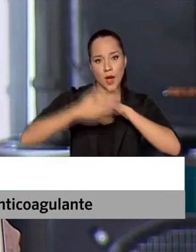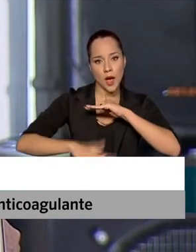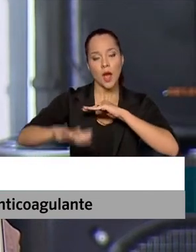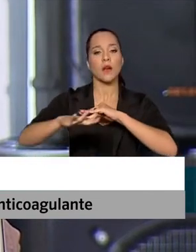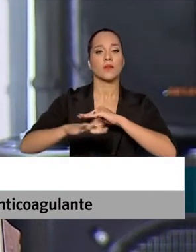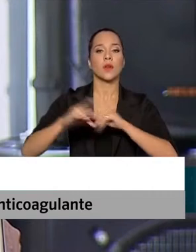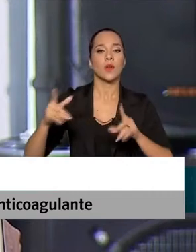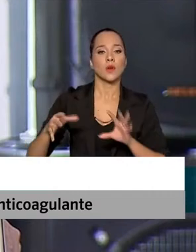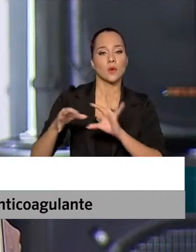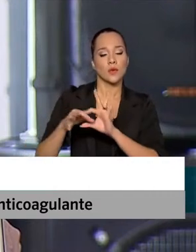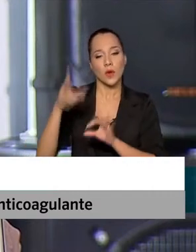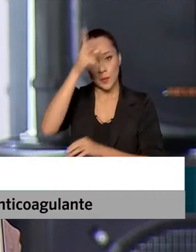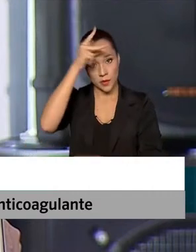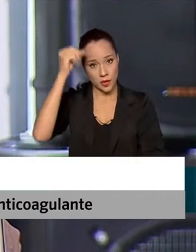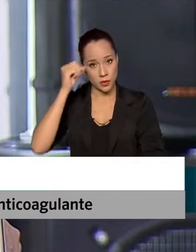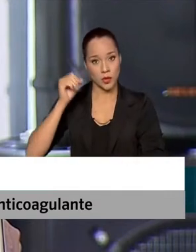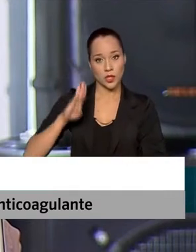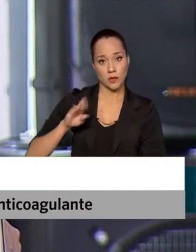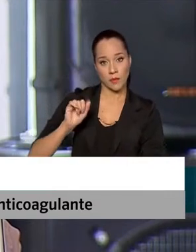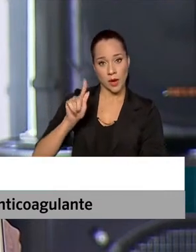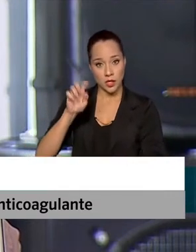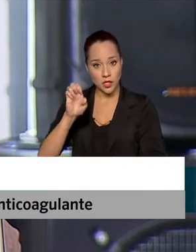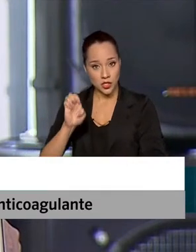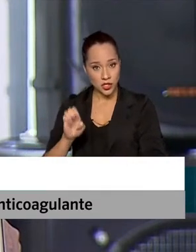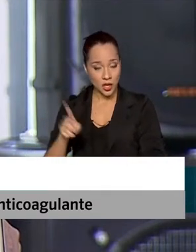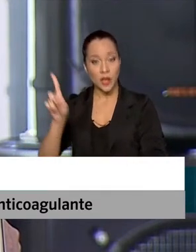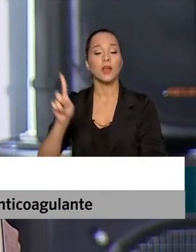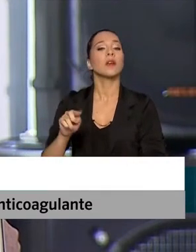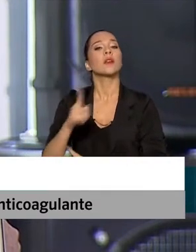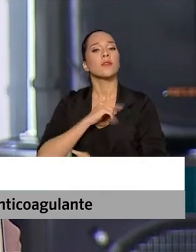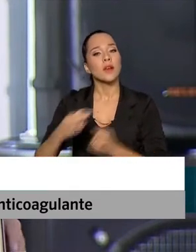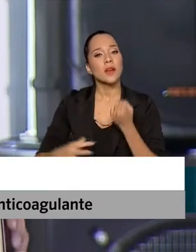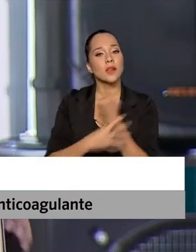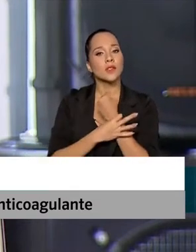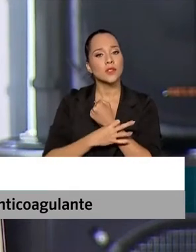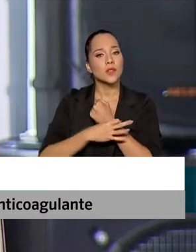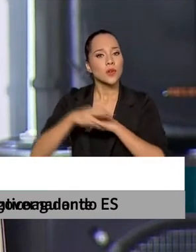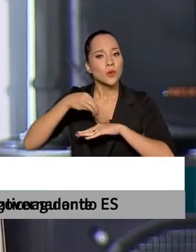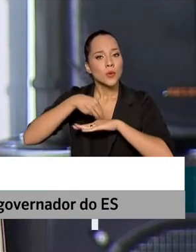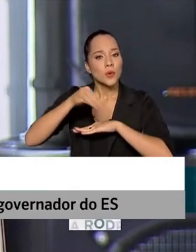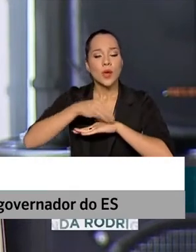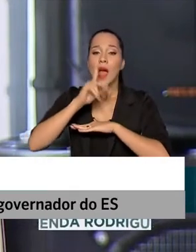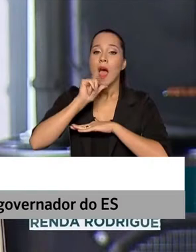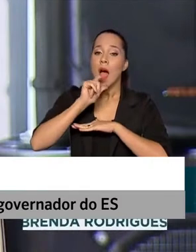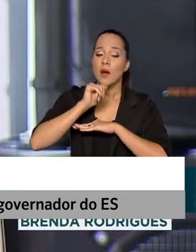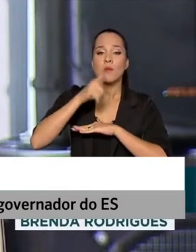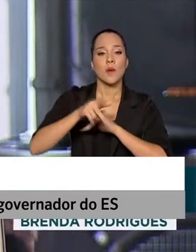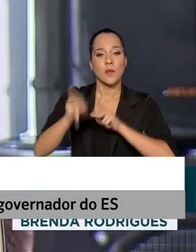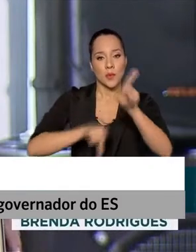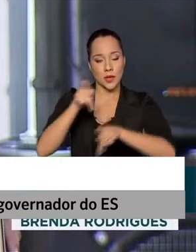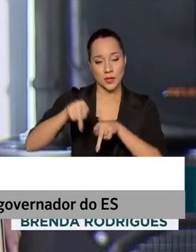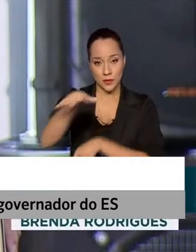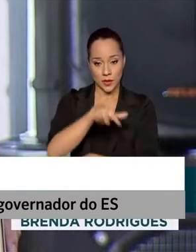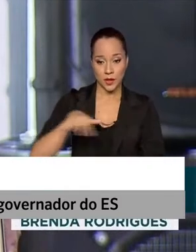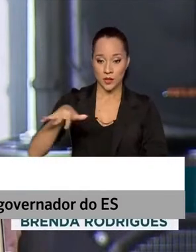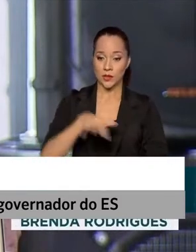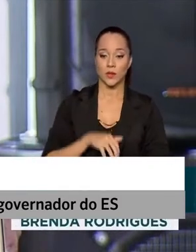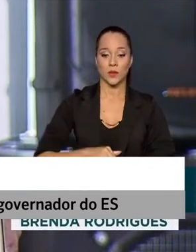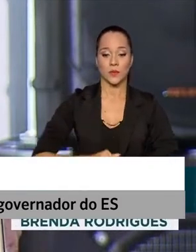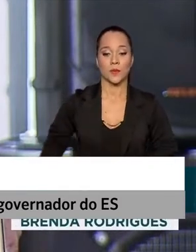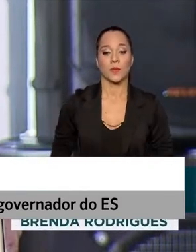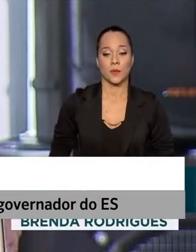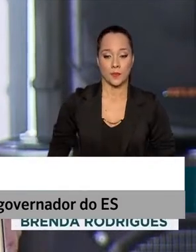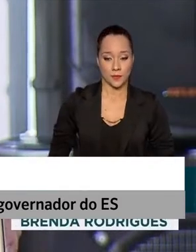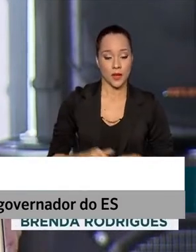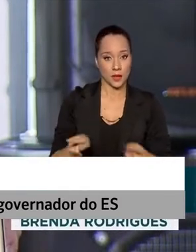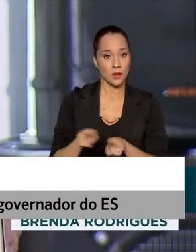Arvorezinha, convênio com a Prefeitura de Bagé, que vai garantir o abastecimento contínuo de água à população daquela região.